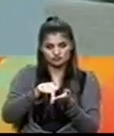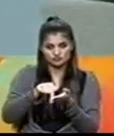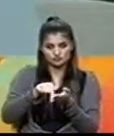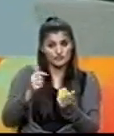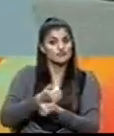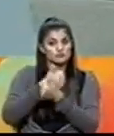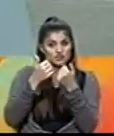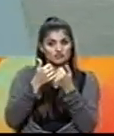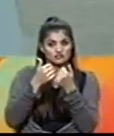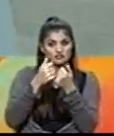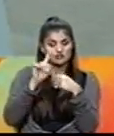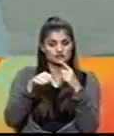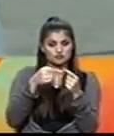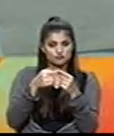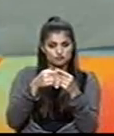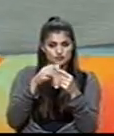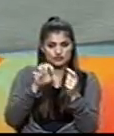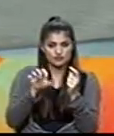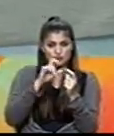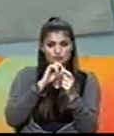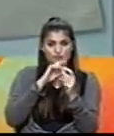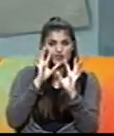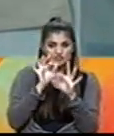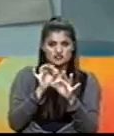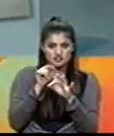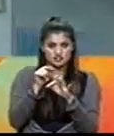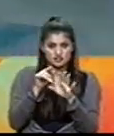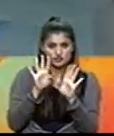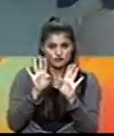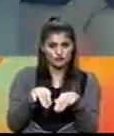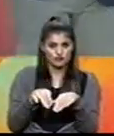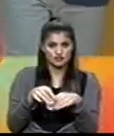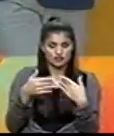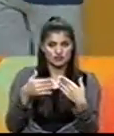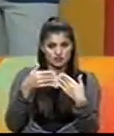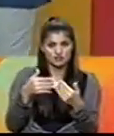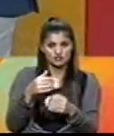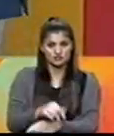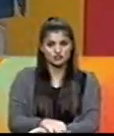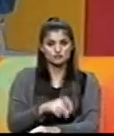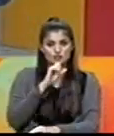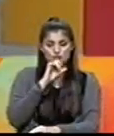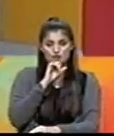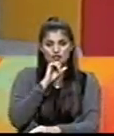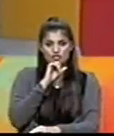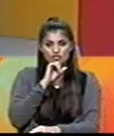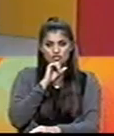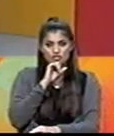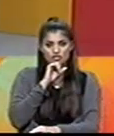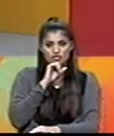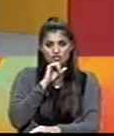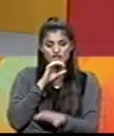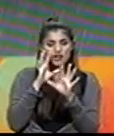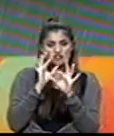melhor. Para. Depois a apresentação pode ser aquela que está ali. Ora, o resultado final. E que está aqui e pode ser feito, podemos servir